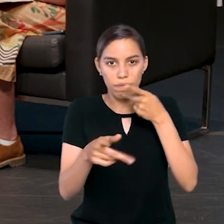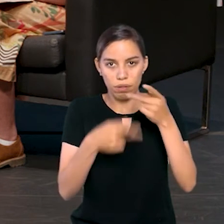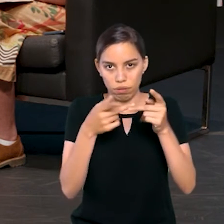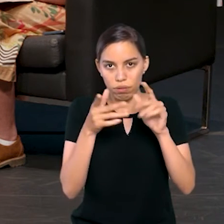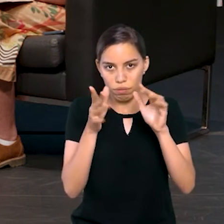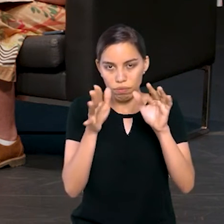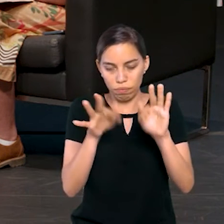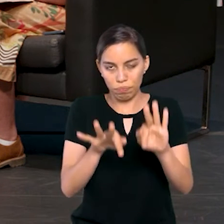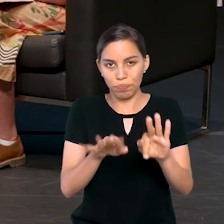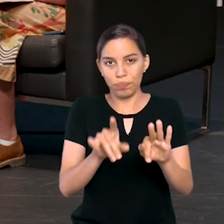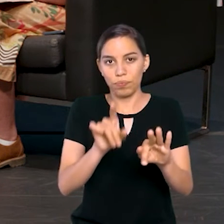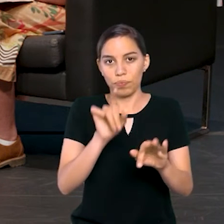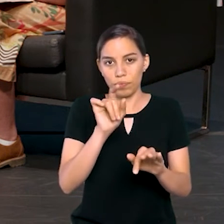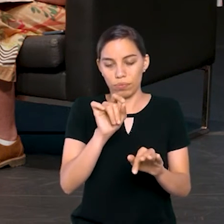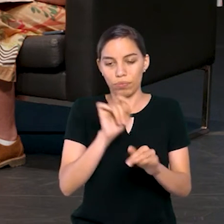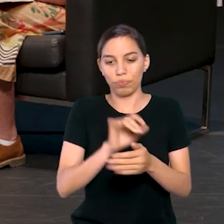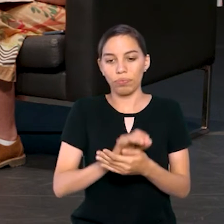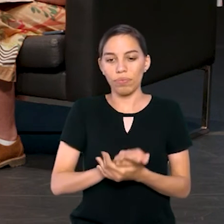parente.